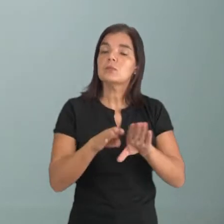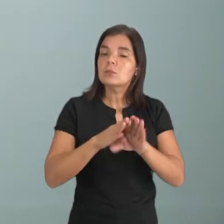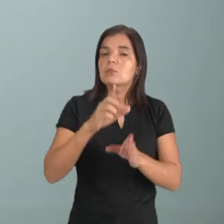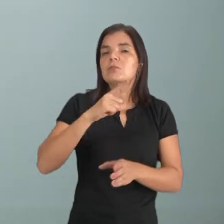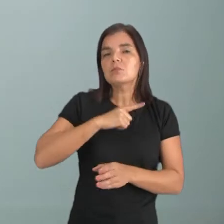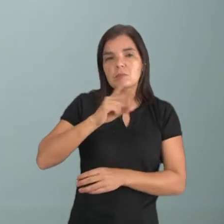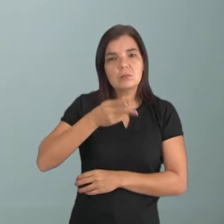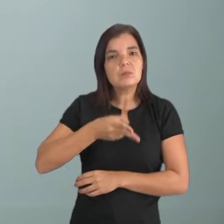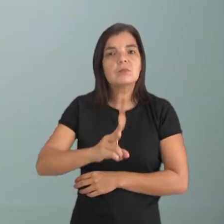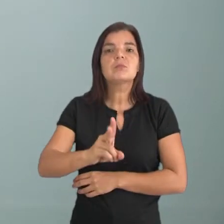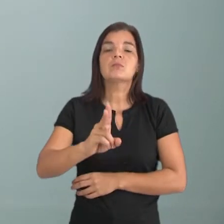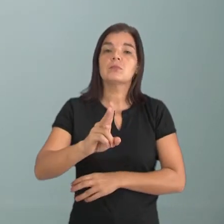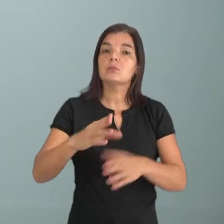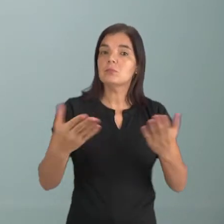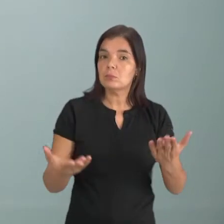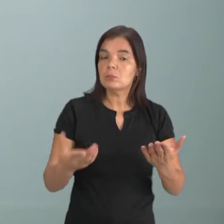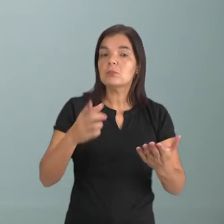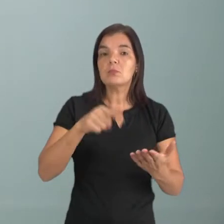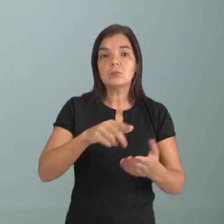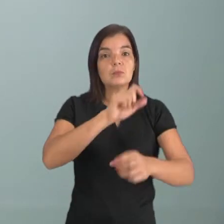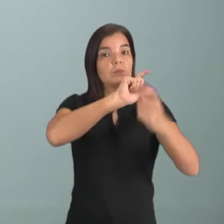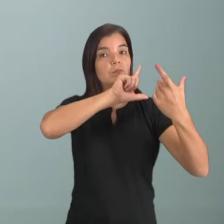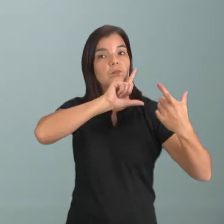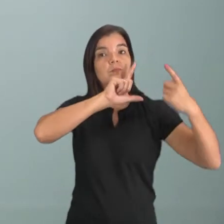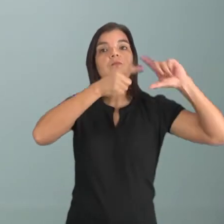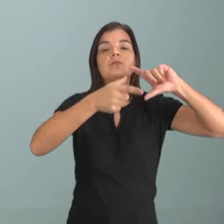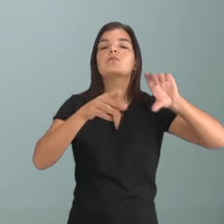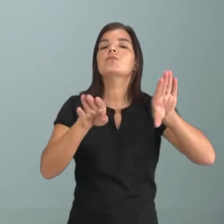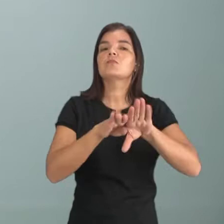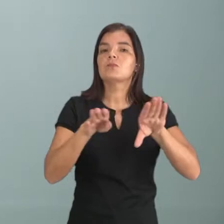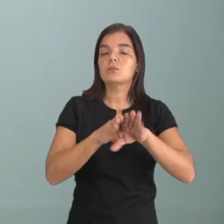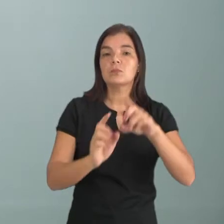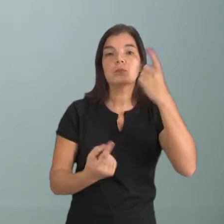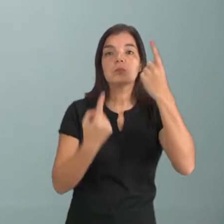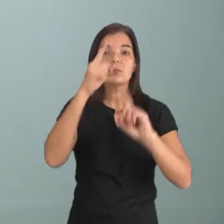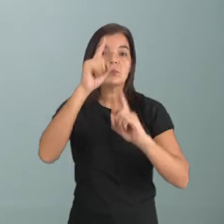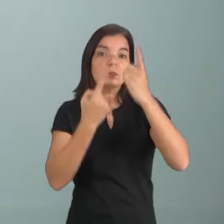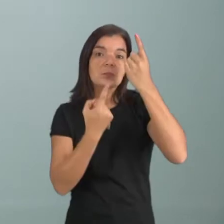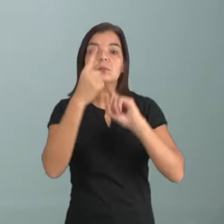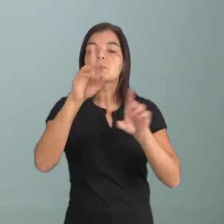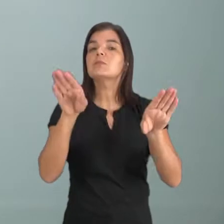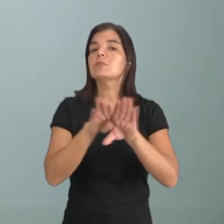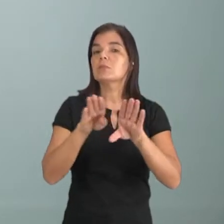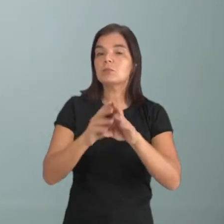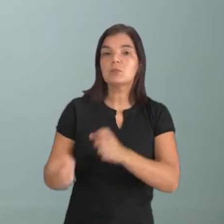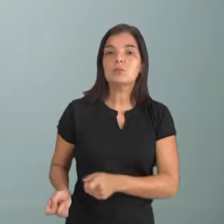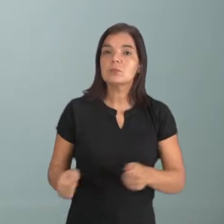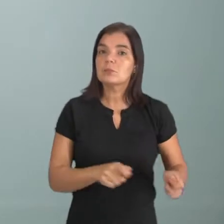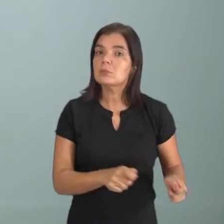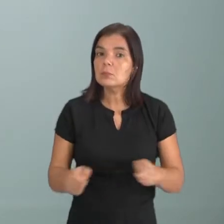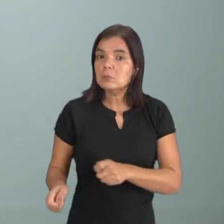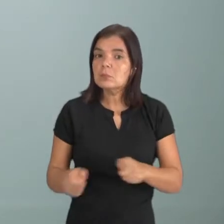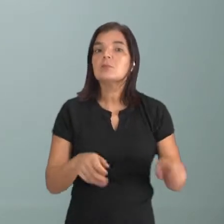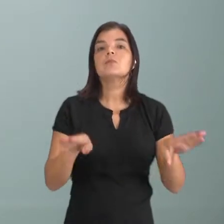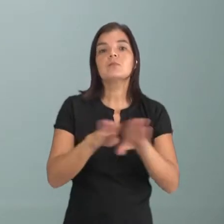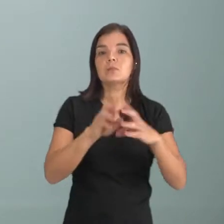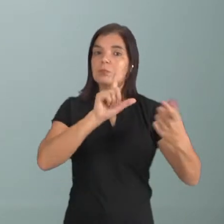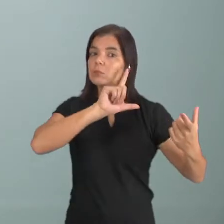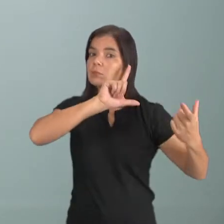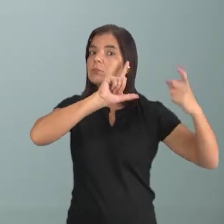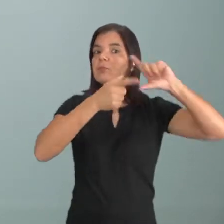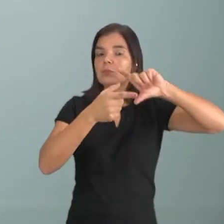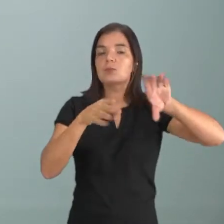essa continuidade. Então, uma tradição, por exemplo, carnaval é uma tradição, festa junina, uma tradição,